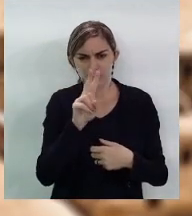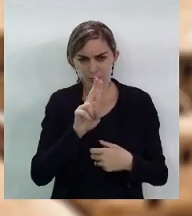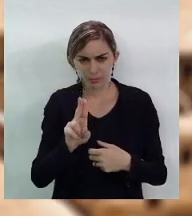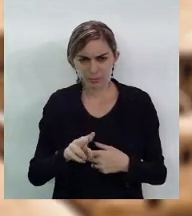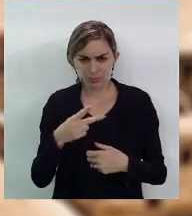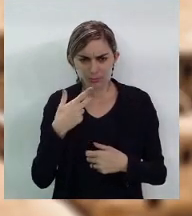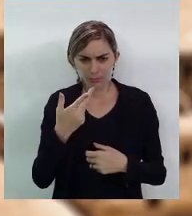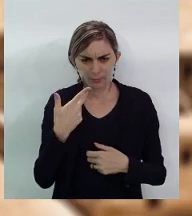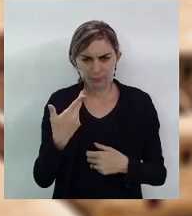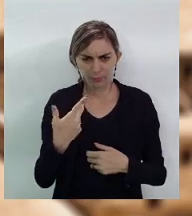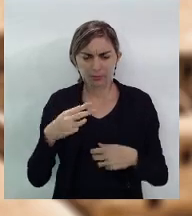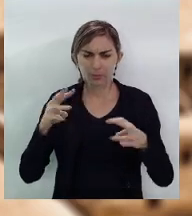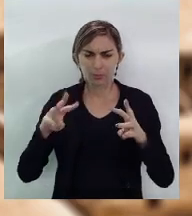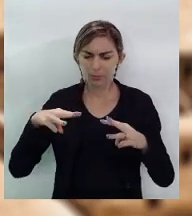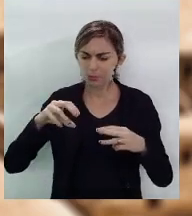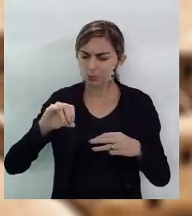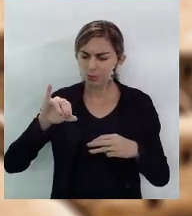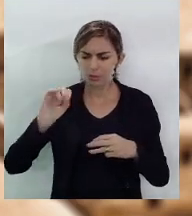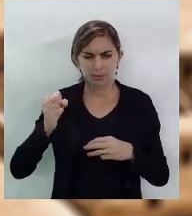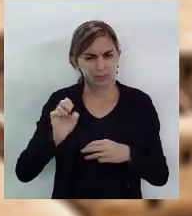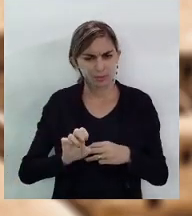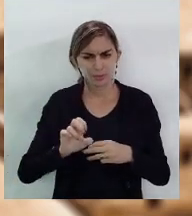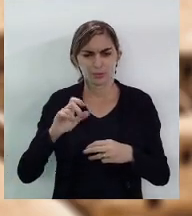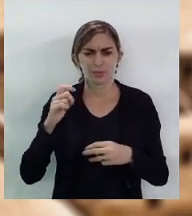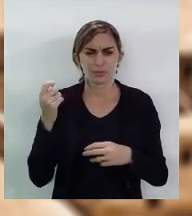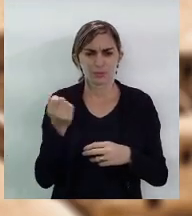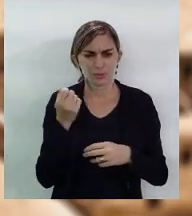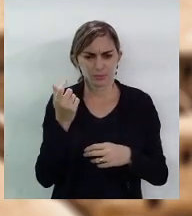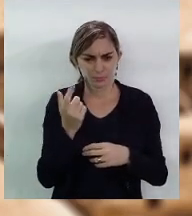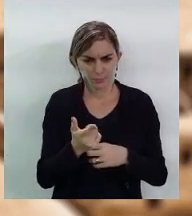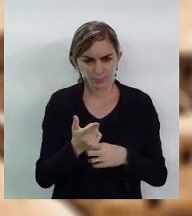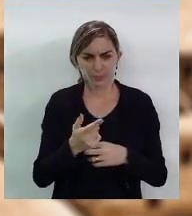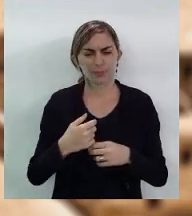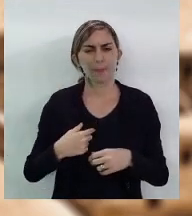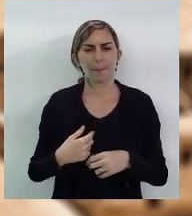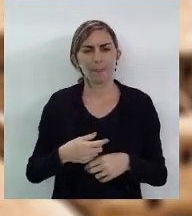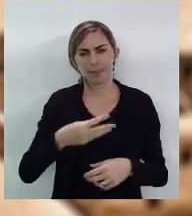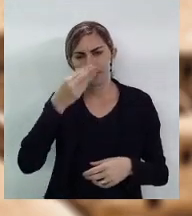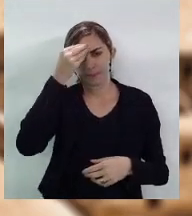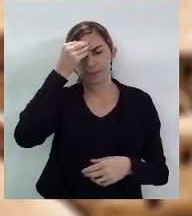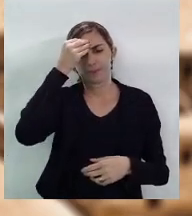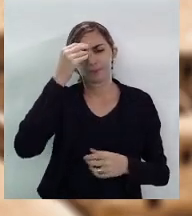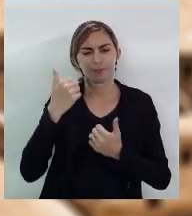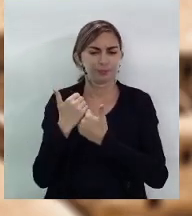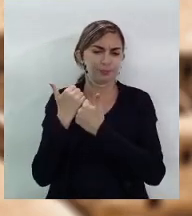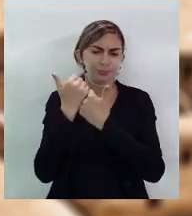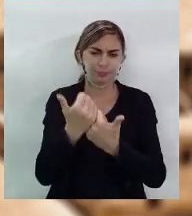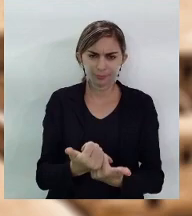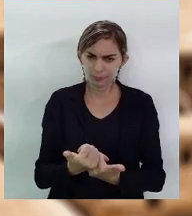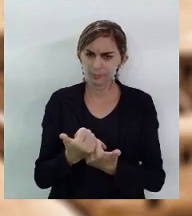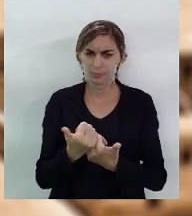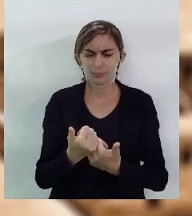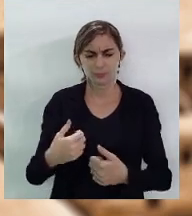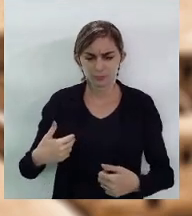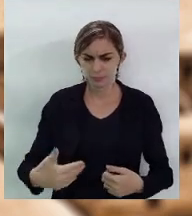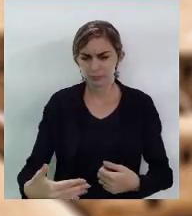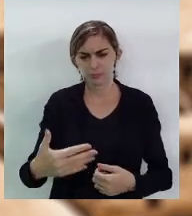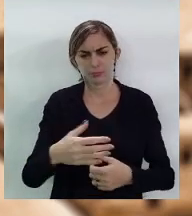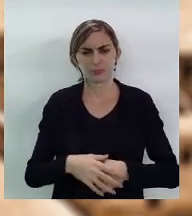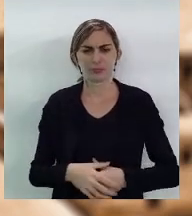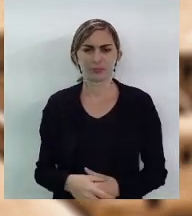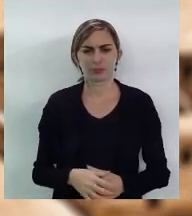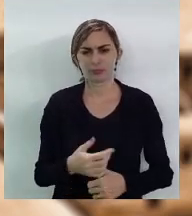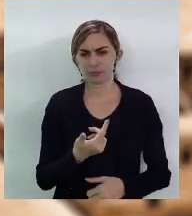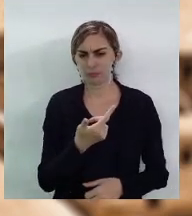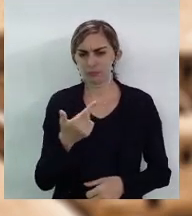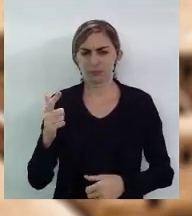falei: Abraão, Moisés, Davi. Então, gravem bem, essa foi a representação de Abraão. Vamos adiante.